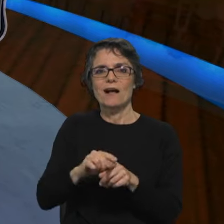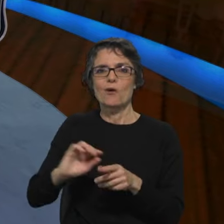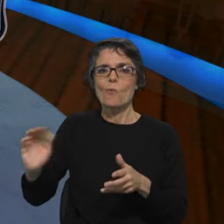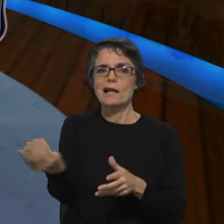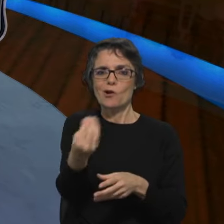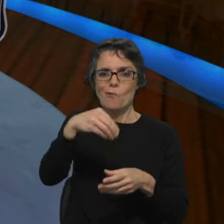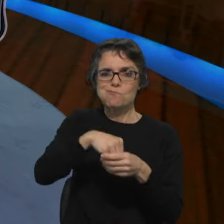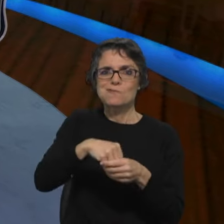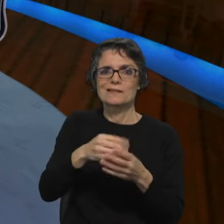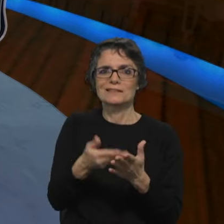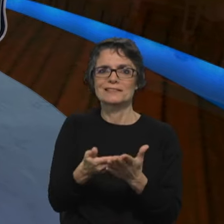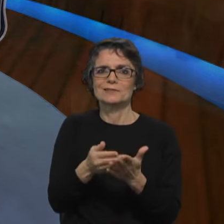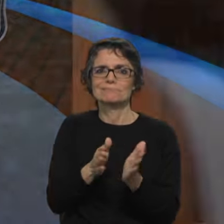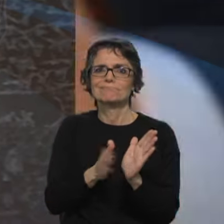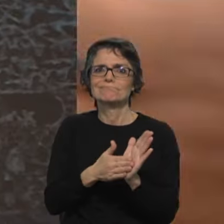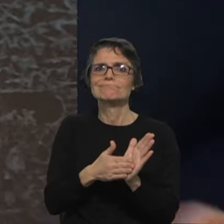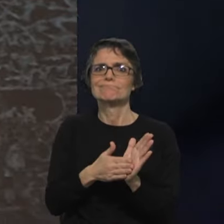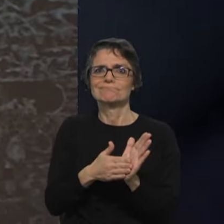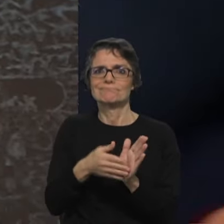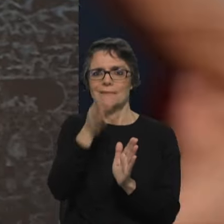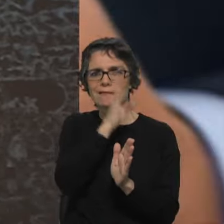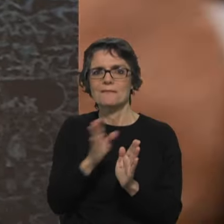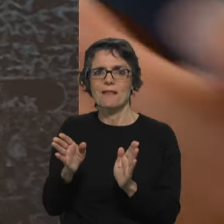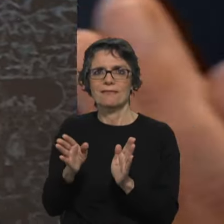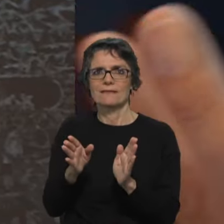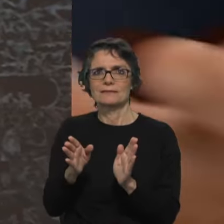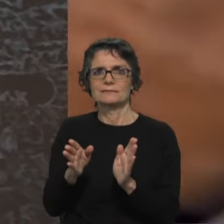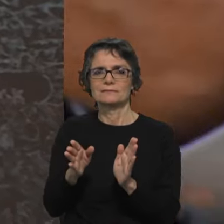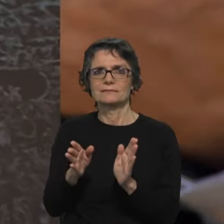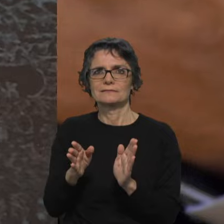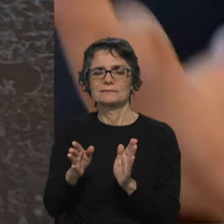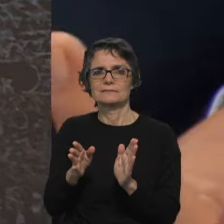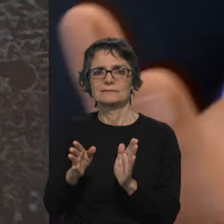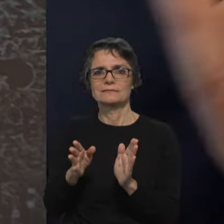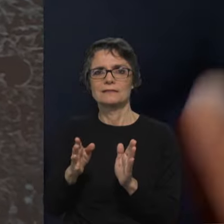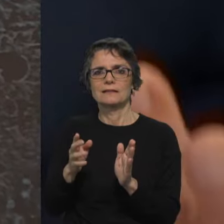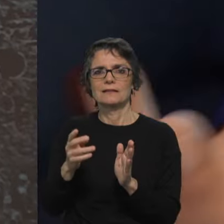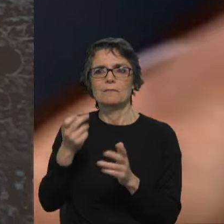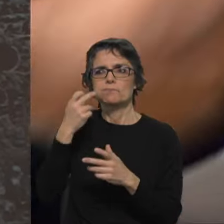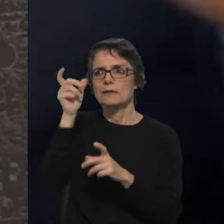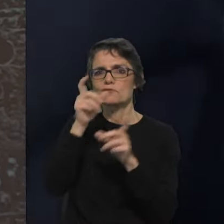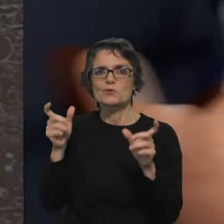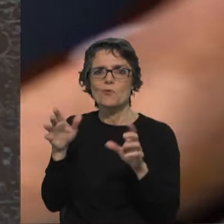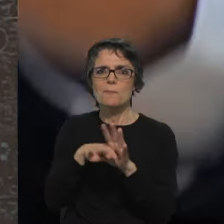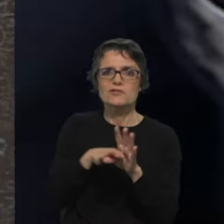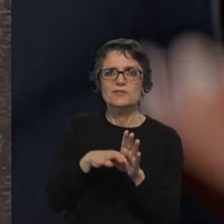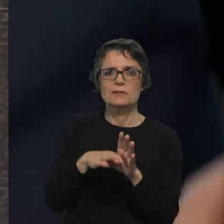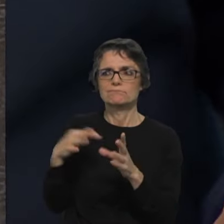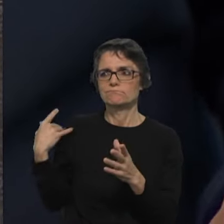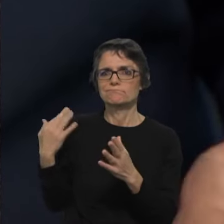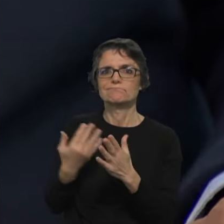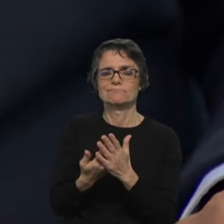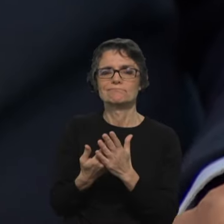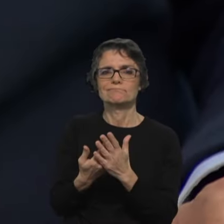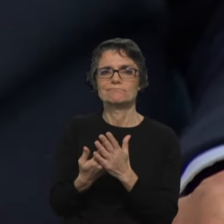muito importante das tradições populares, da forma como as pessoas têm celebrado também, nos últimos tempos, ao longo